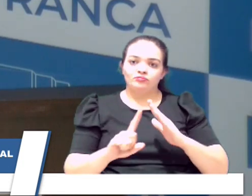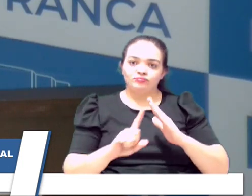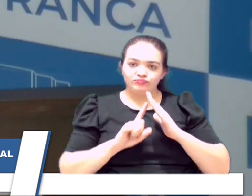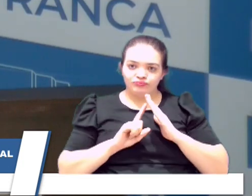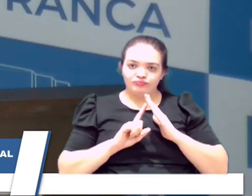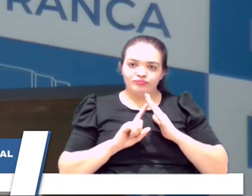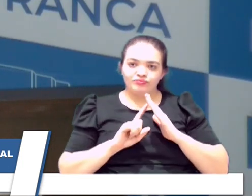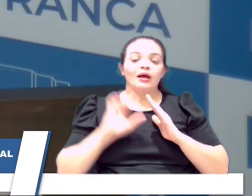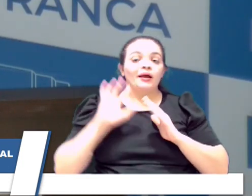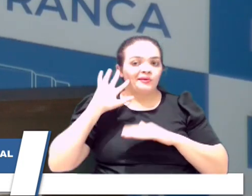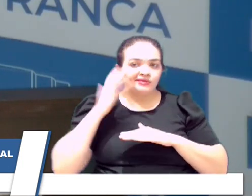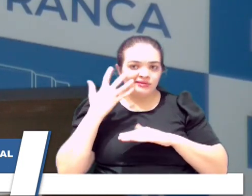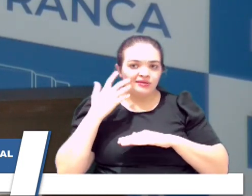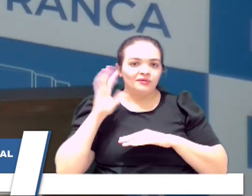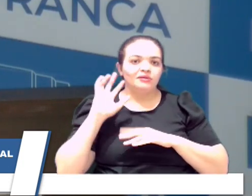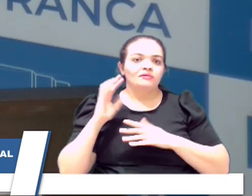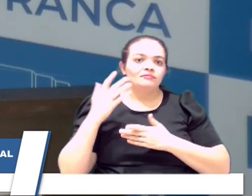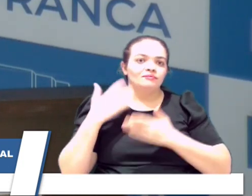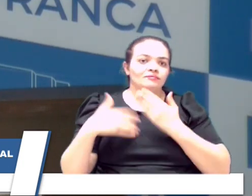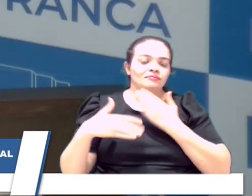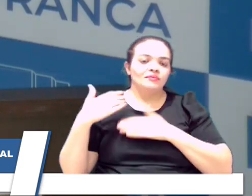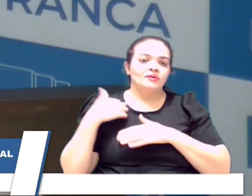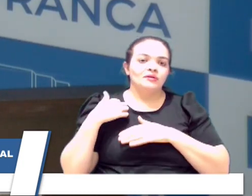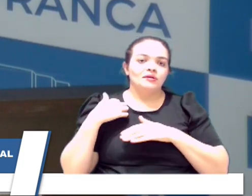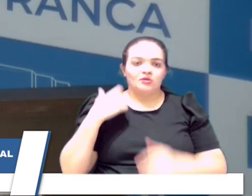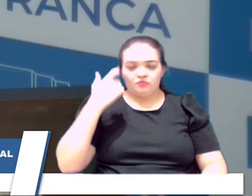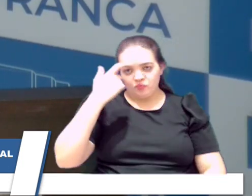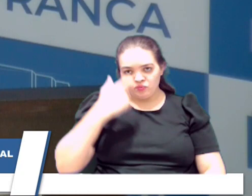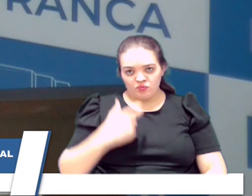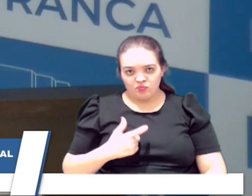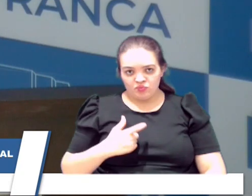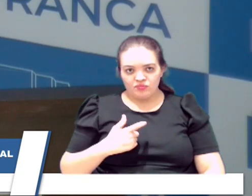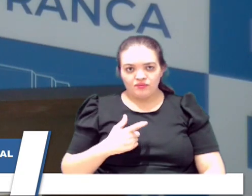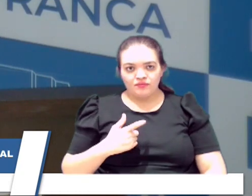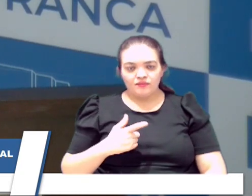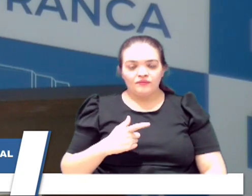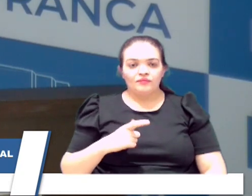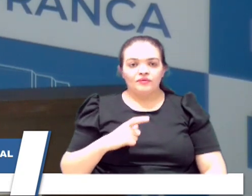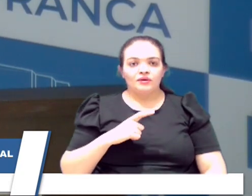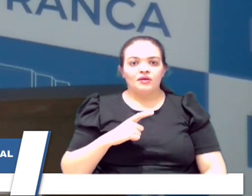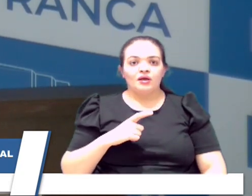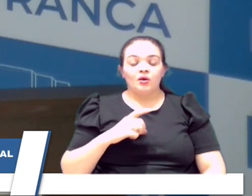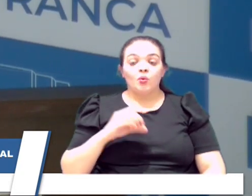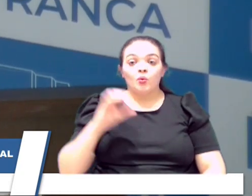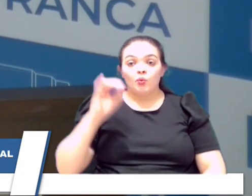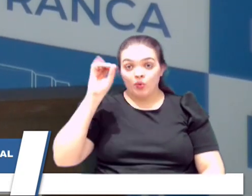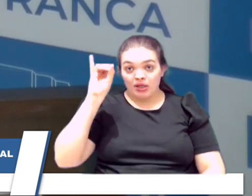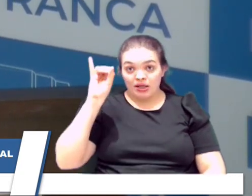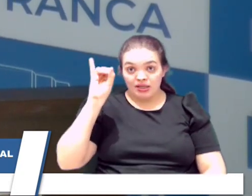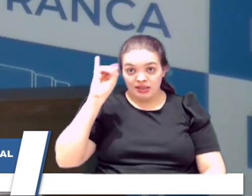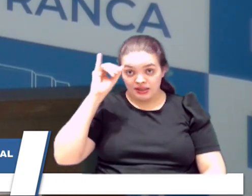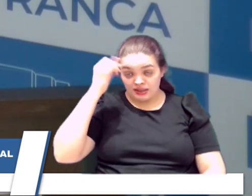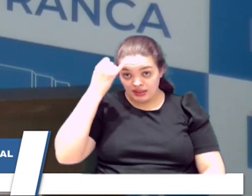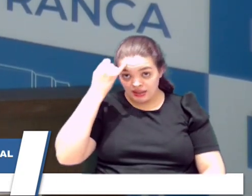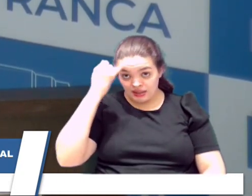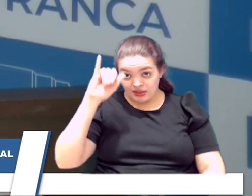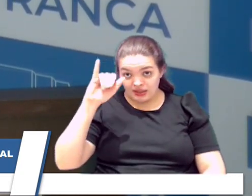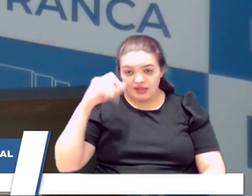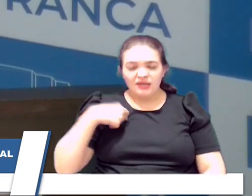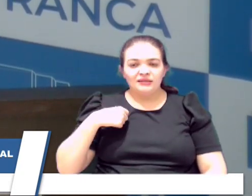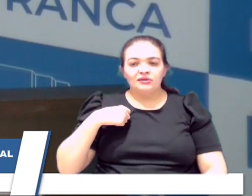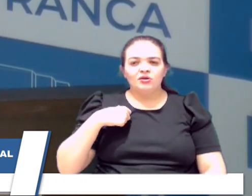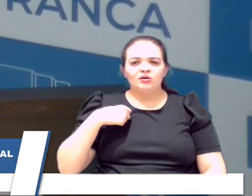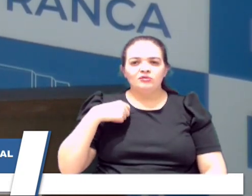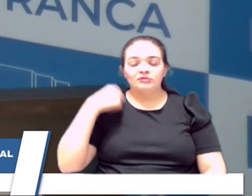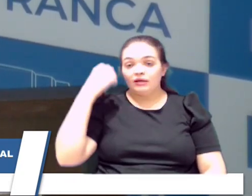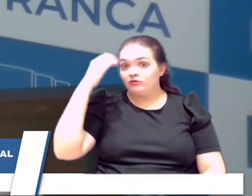aconteceu. Enfim, eu tenho deficiência intelectual e isso deixava a minha cabeça muito